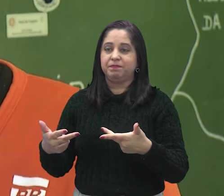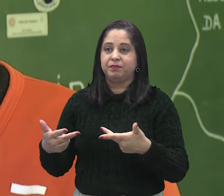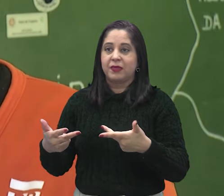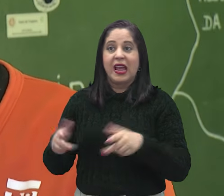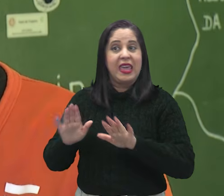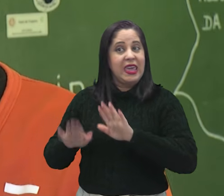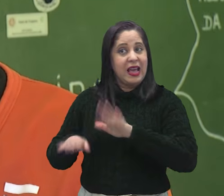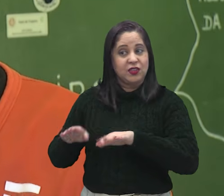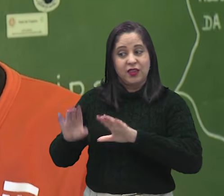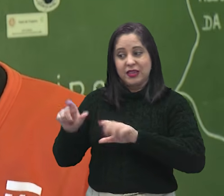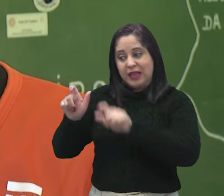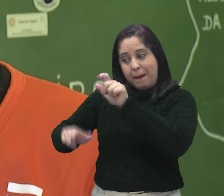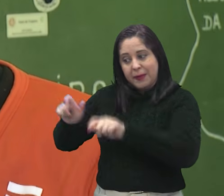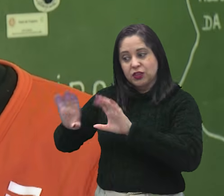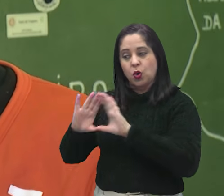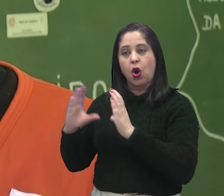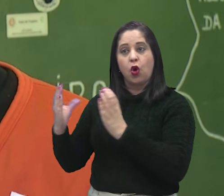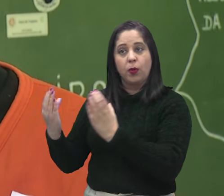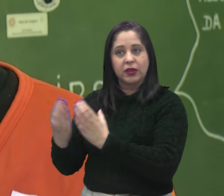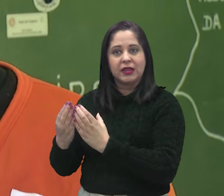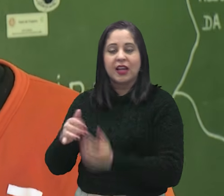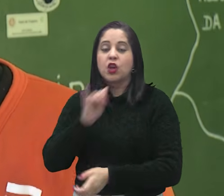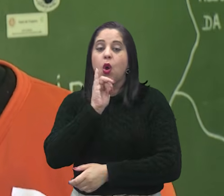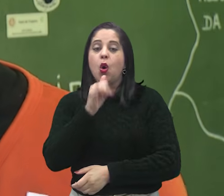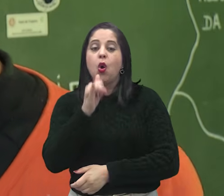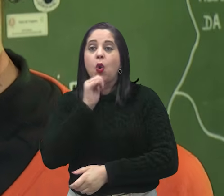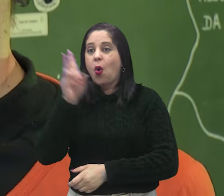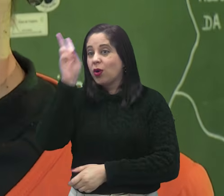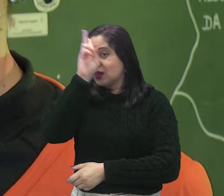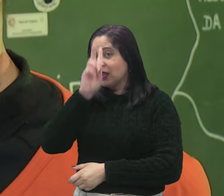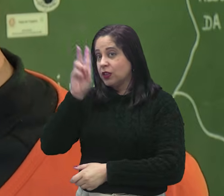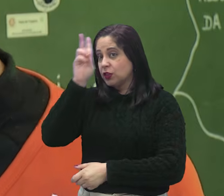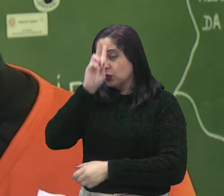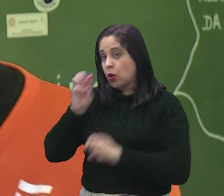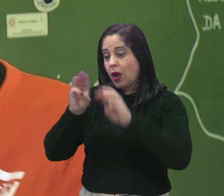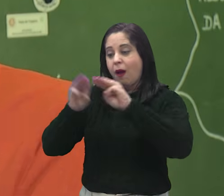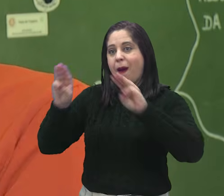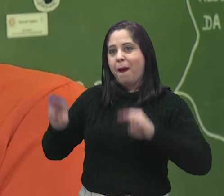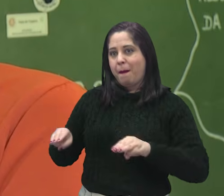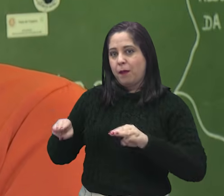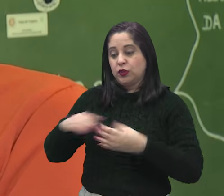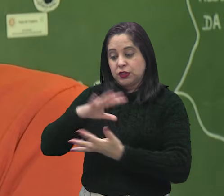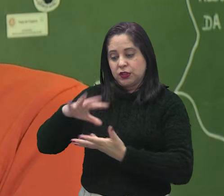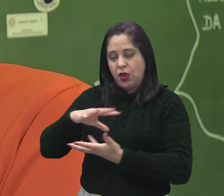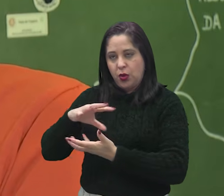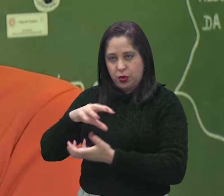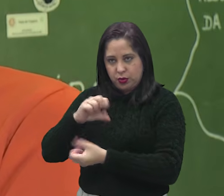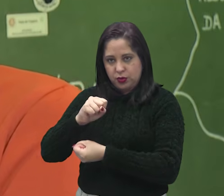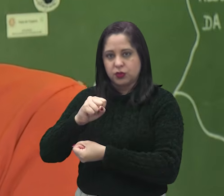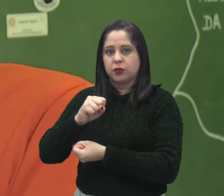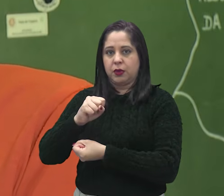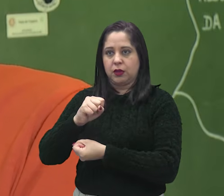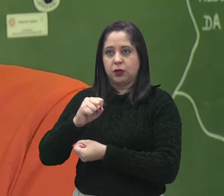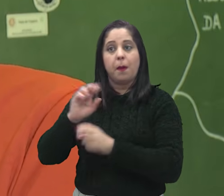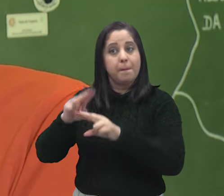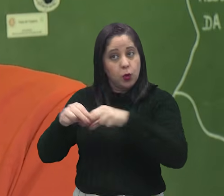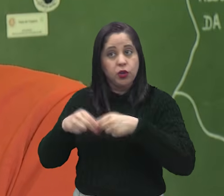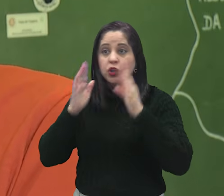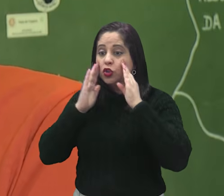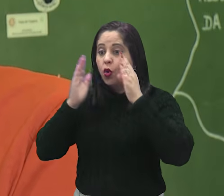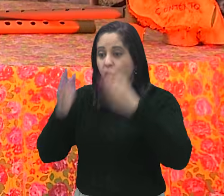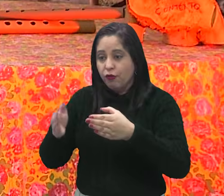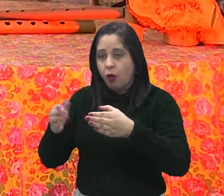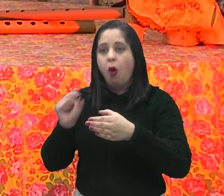né, sobre o Ecomuseu. Então, o nosso foco está com a comunidade e não com visitantes desse